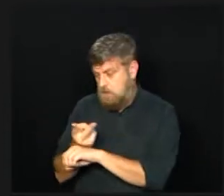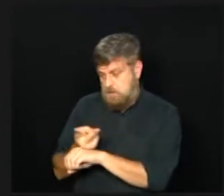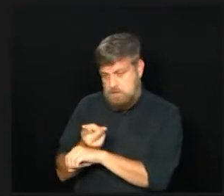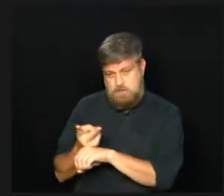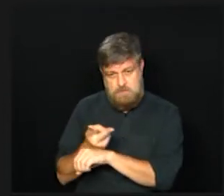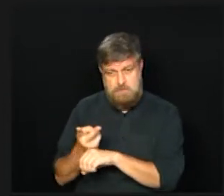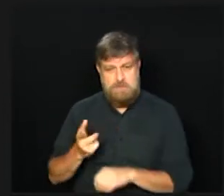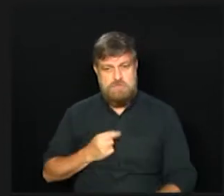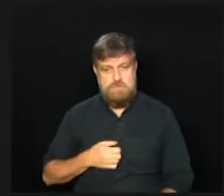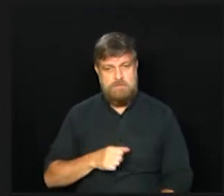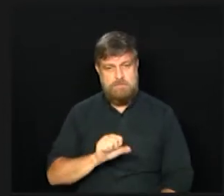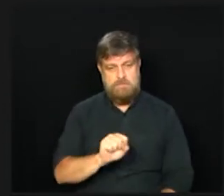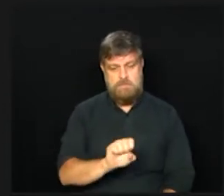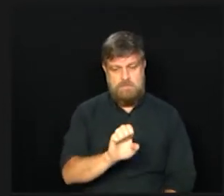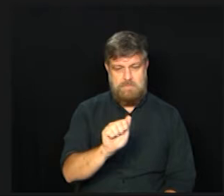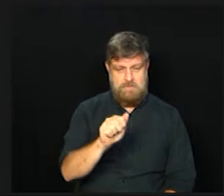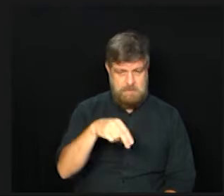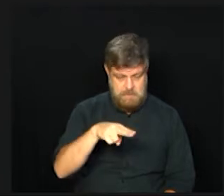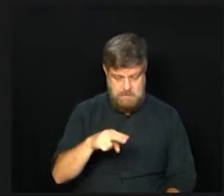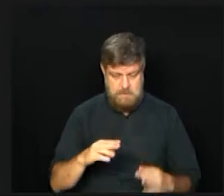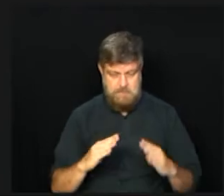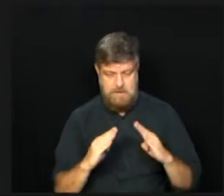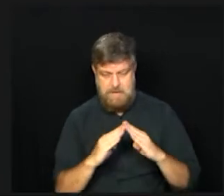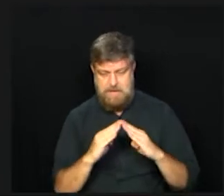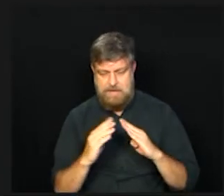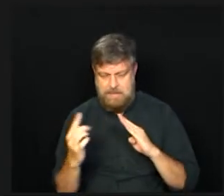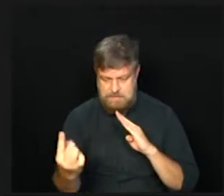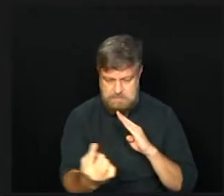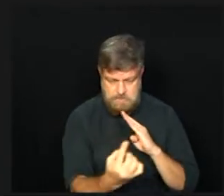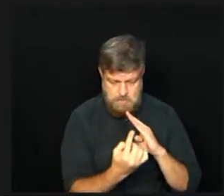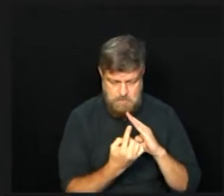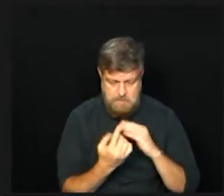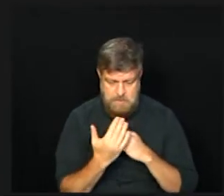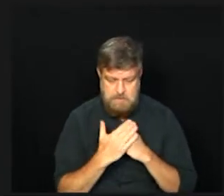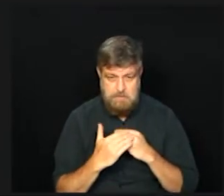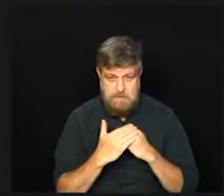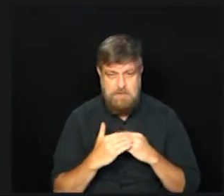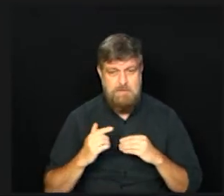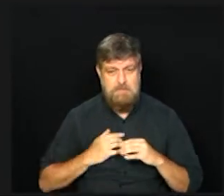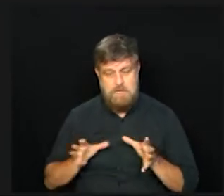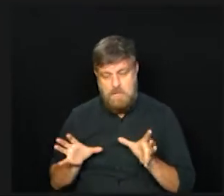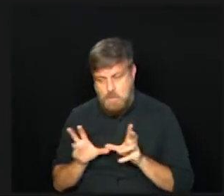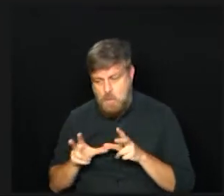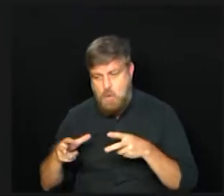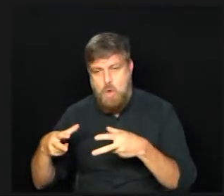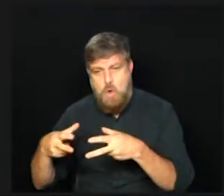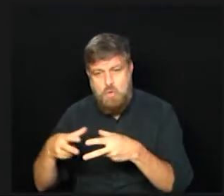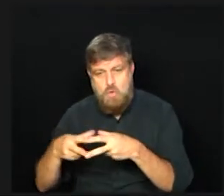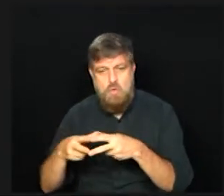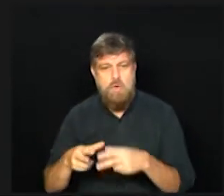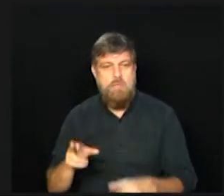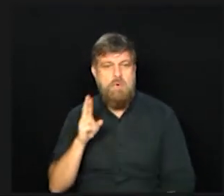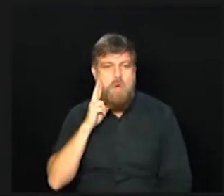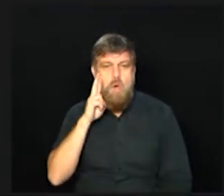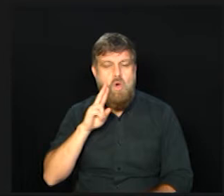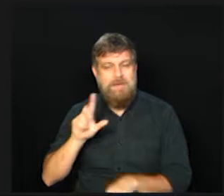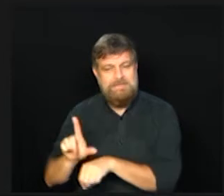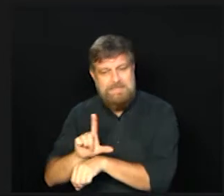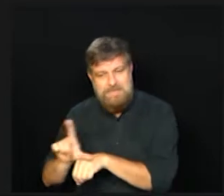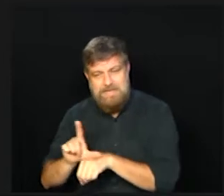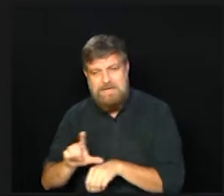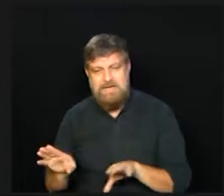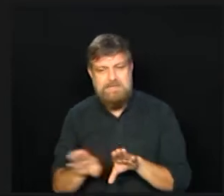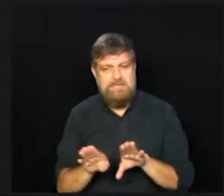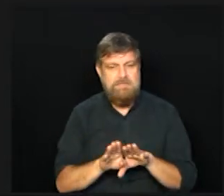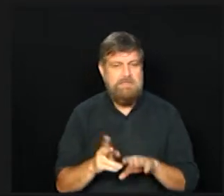Se Amo, tem a Casa Sara M, tem outros coletivos como Rosa Lilás, tem as promotoras legais